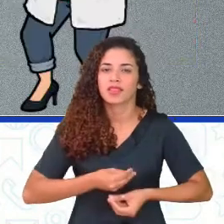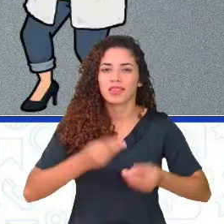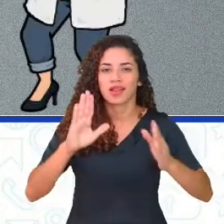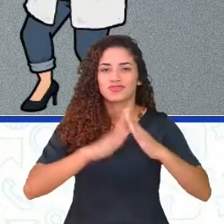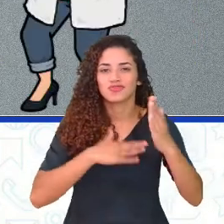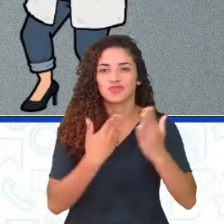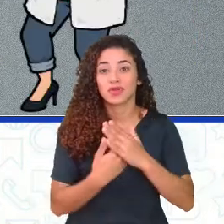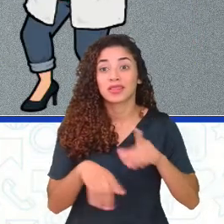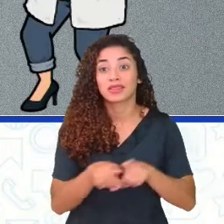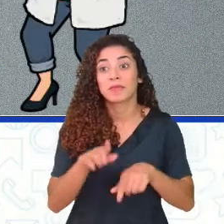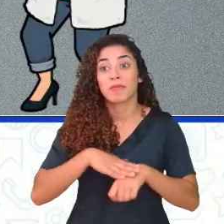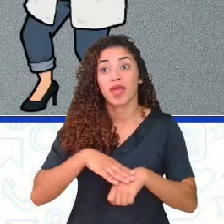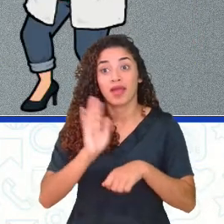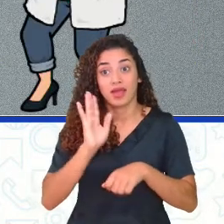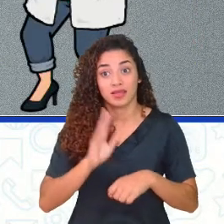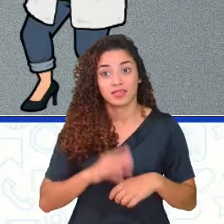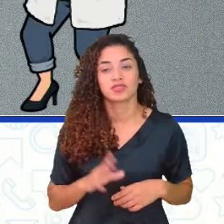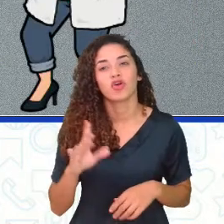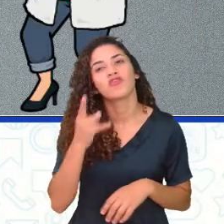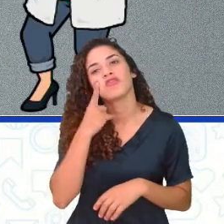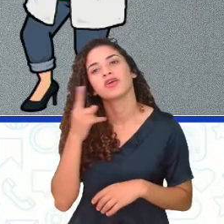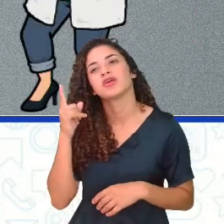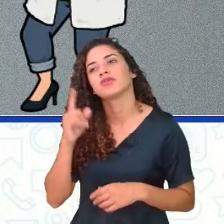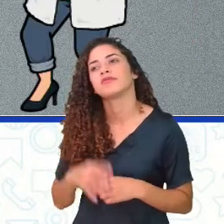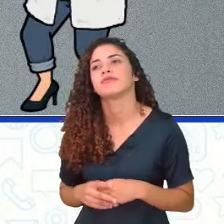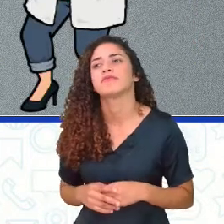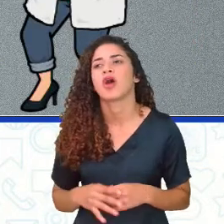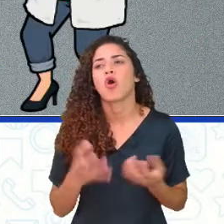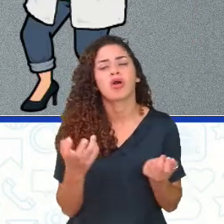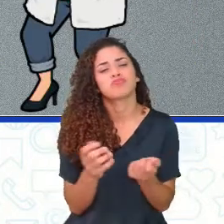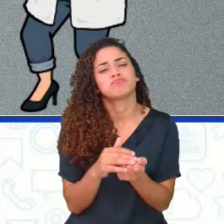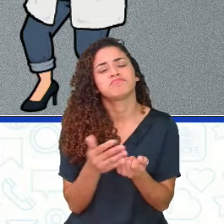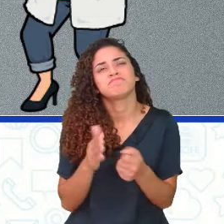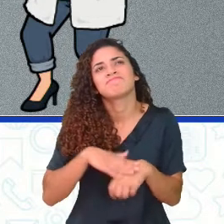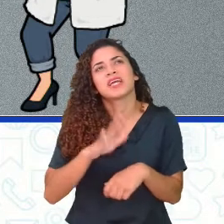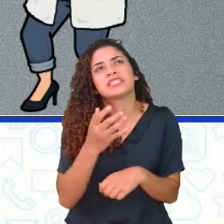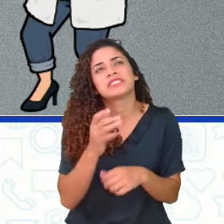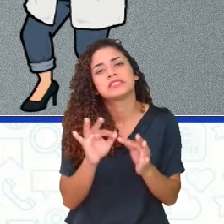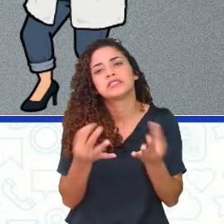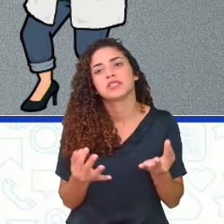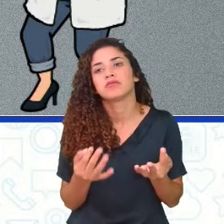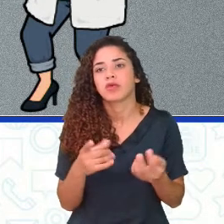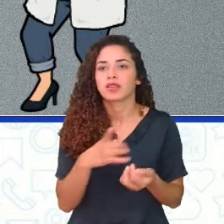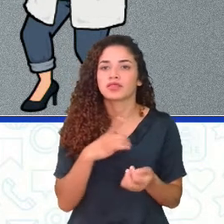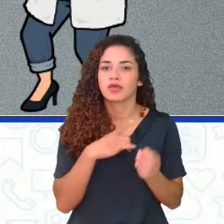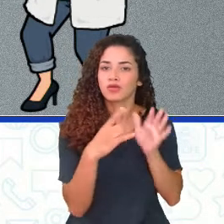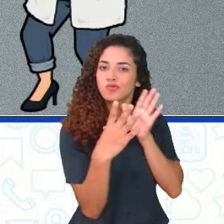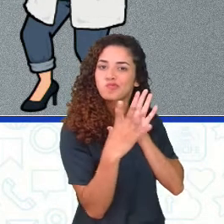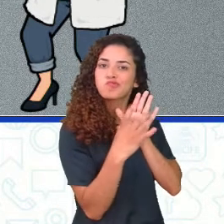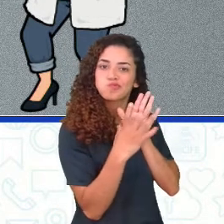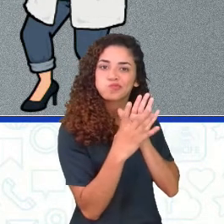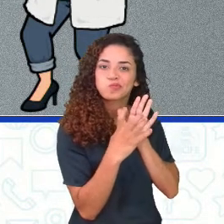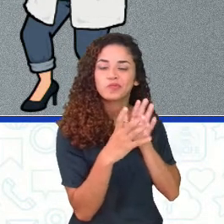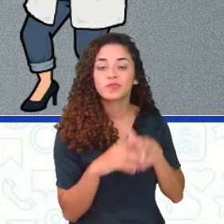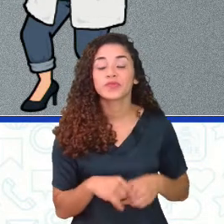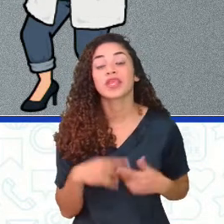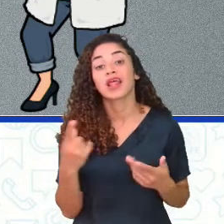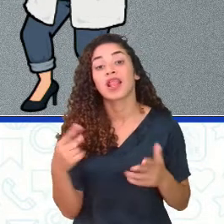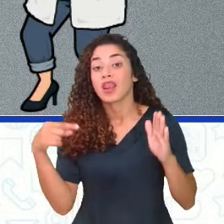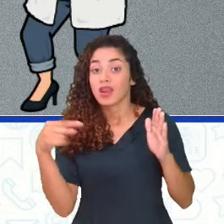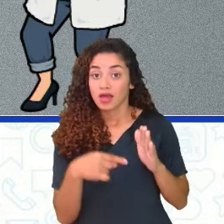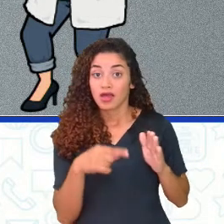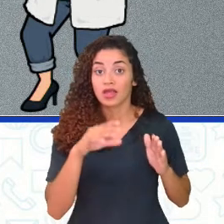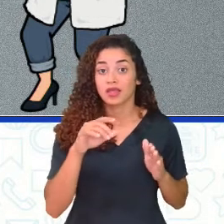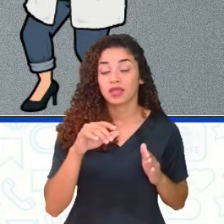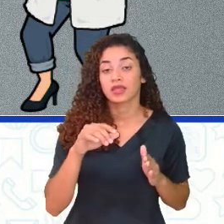uma. A questão aí, professora, eu quero fazer algo mais simples. Então, vocês têm agora um QR Code, que nesse QR Code vocês vão